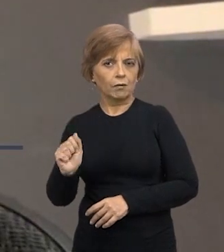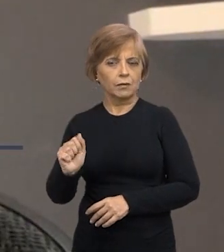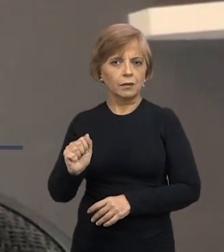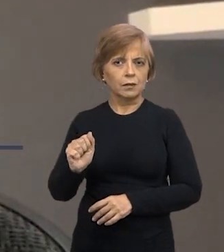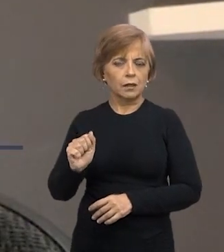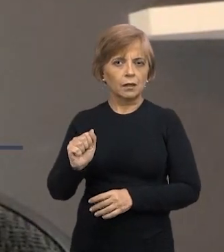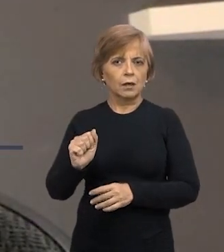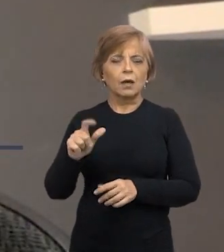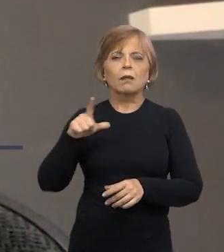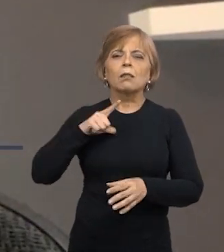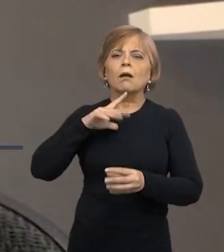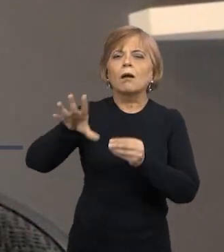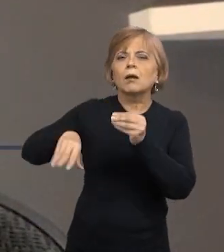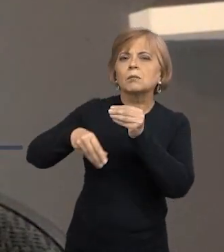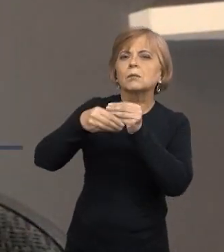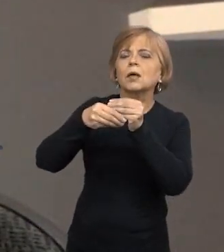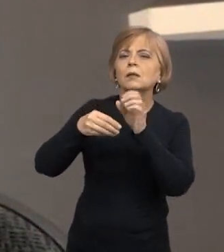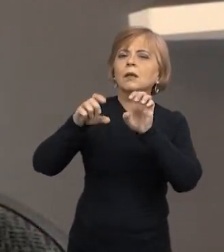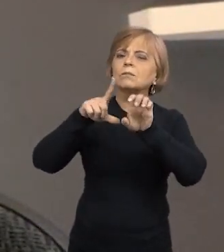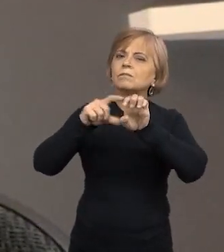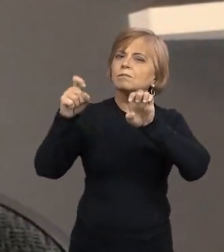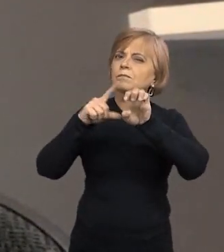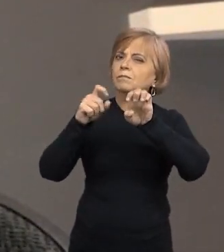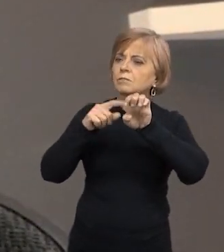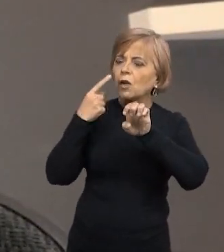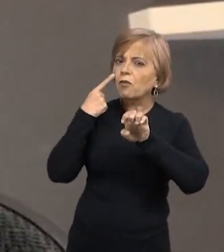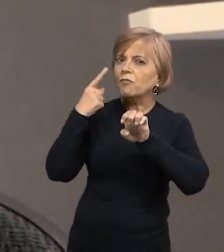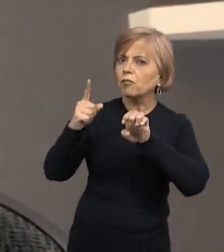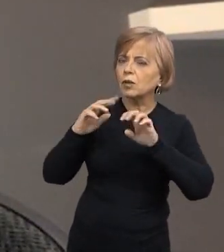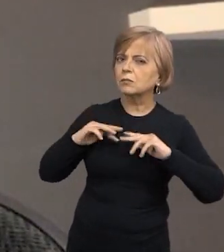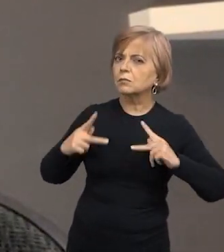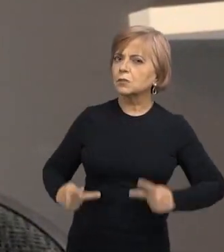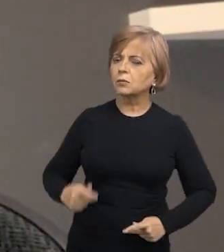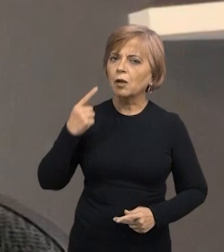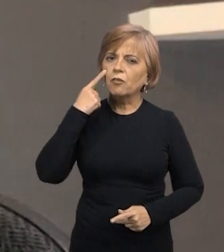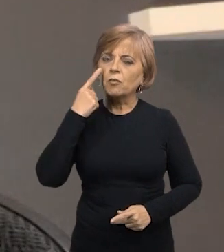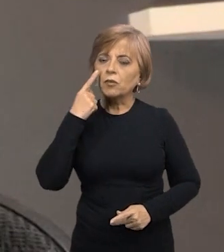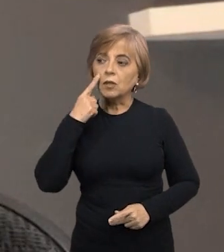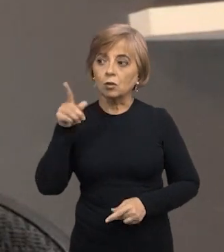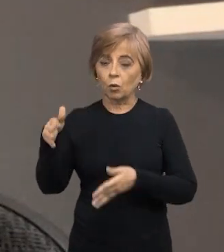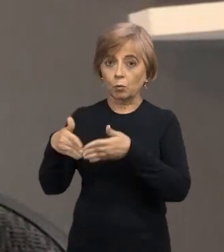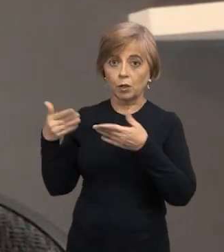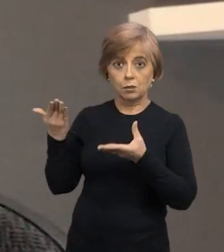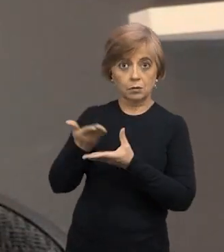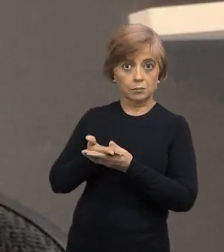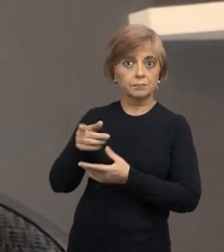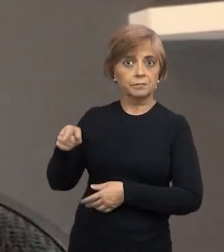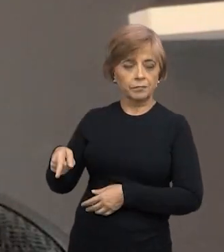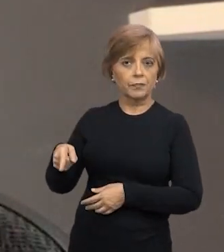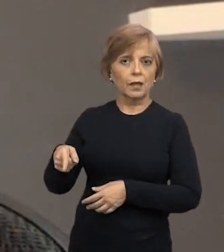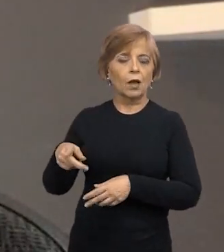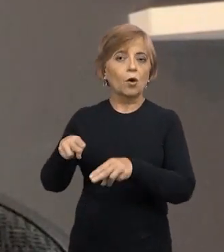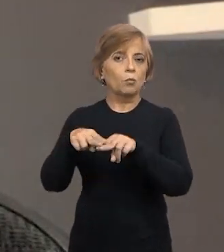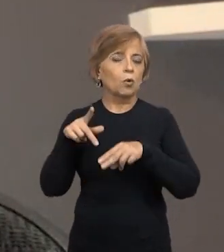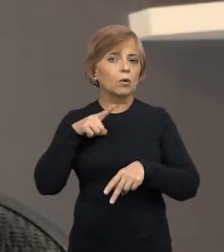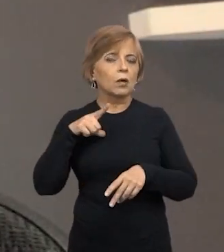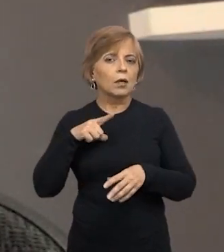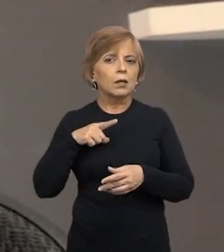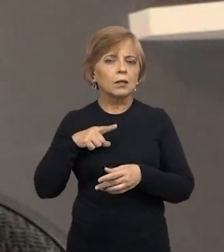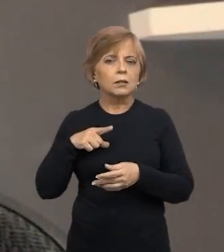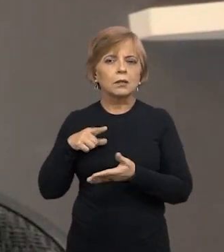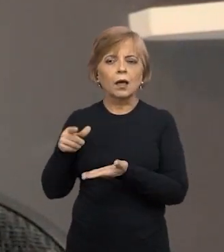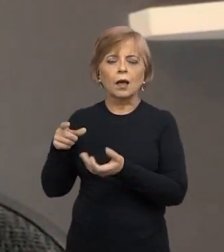emenda da petição inicial para que o Ministério Público figurasse no polo passivo da demanda, bem como determinou a juntada de